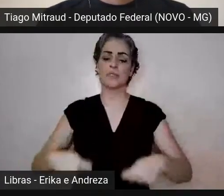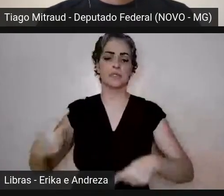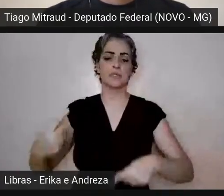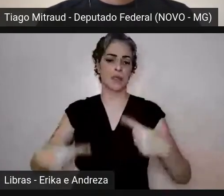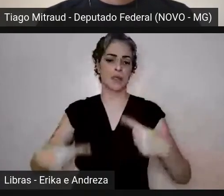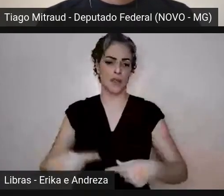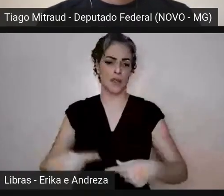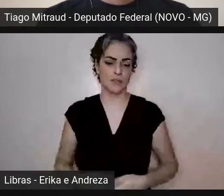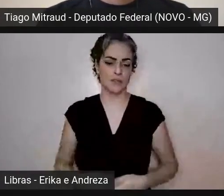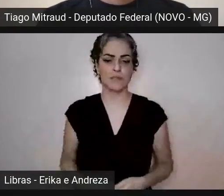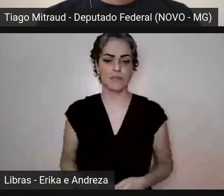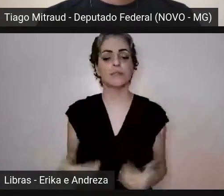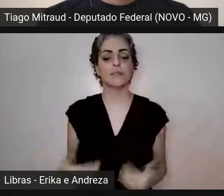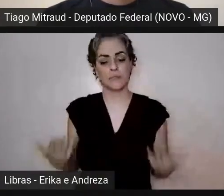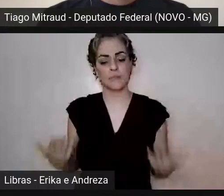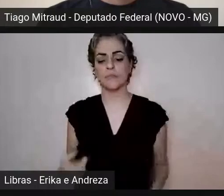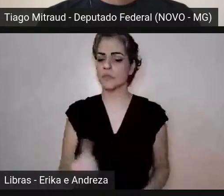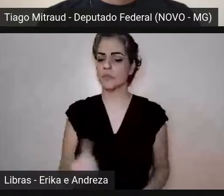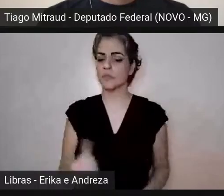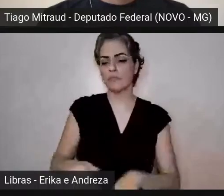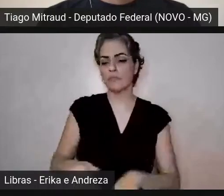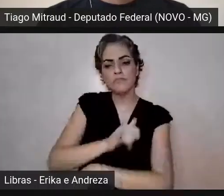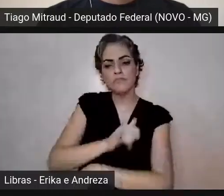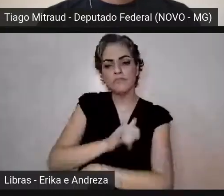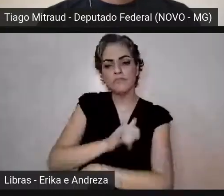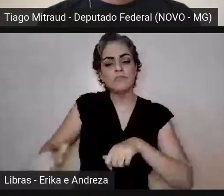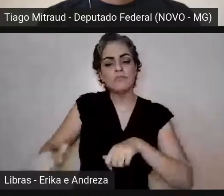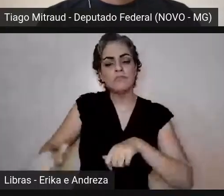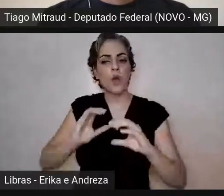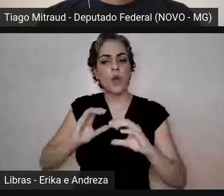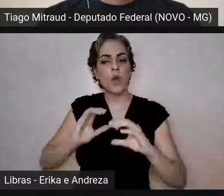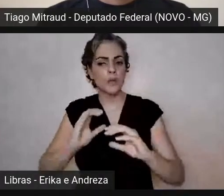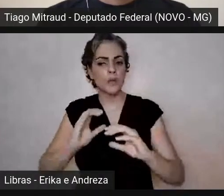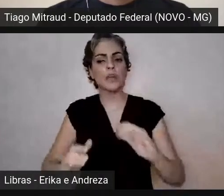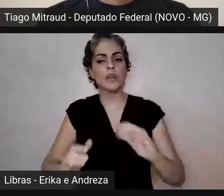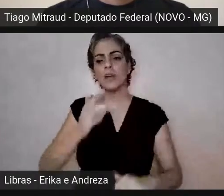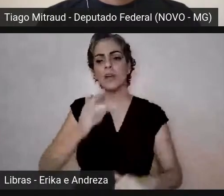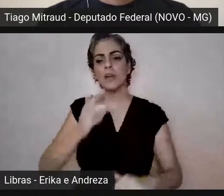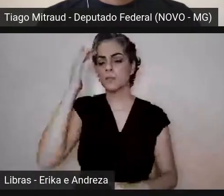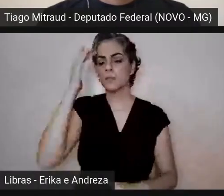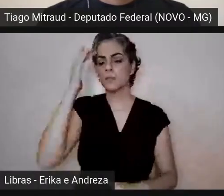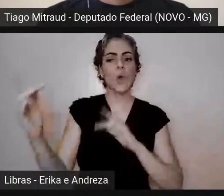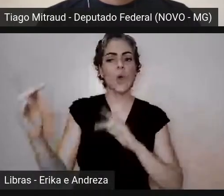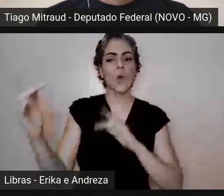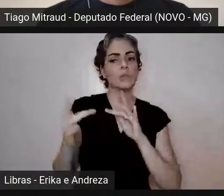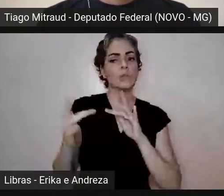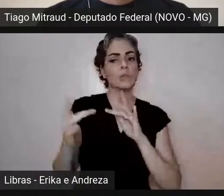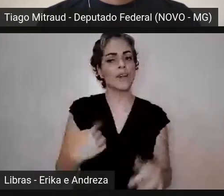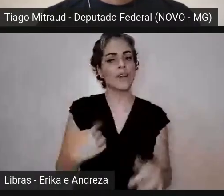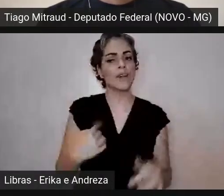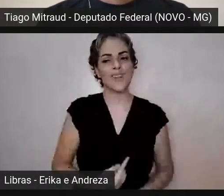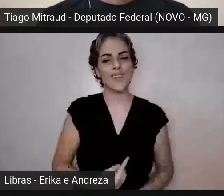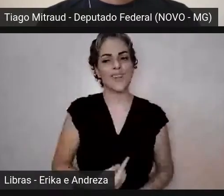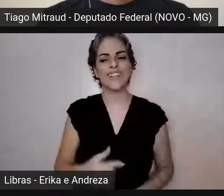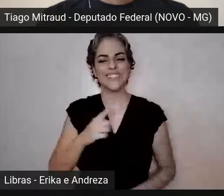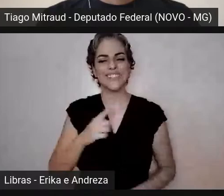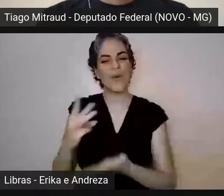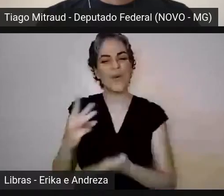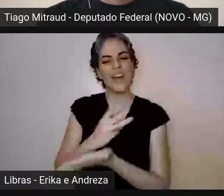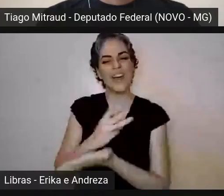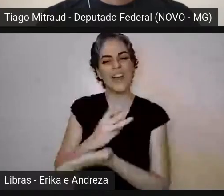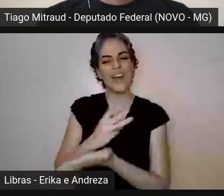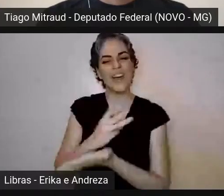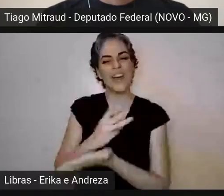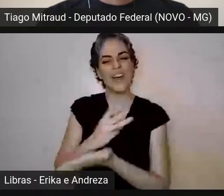gente criou alguns mecanismos de comunicação, Marilene, para o pessoal entrar em contato conosco. Então a gente fez um WhatsApp da Servir